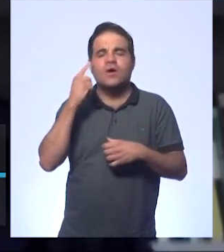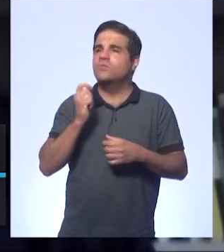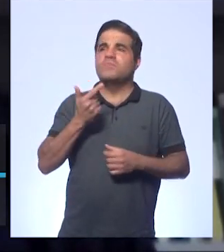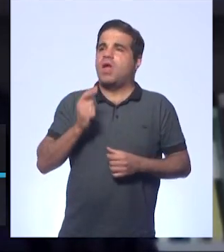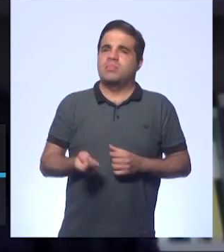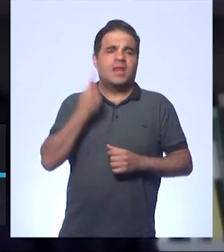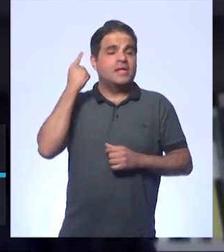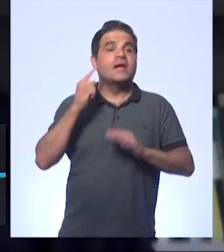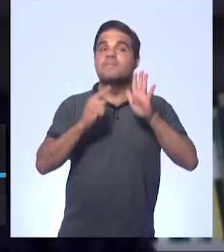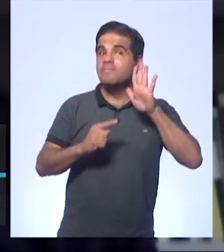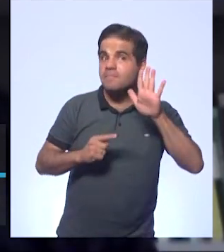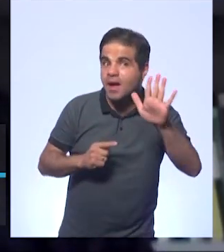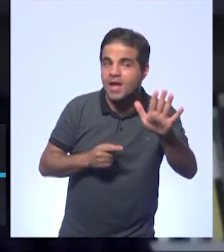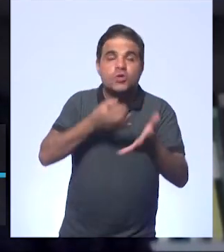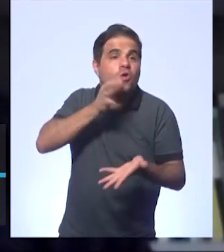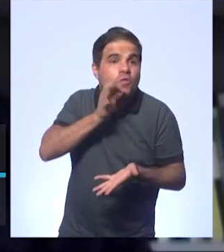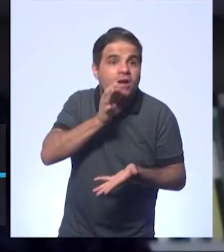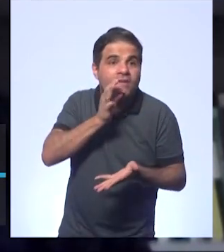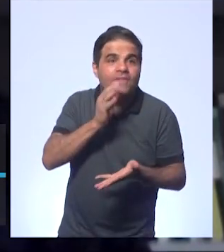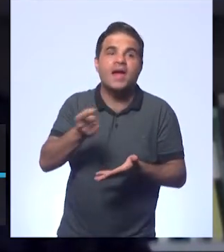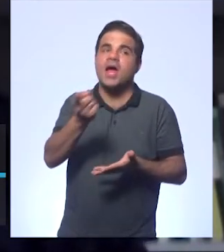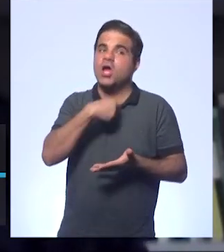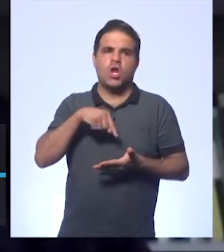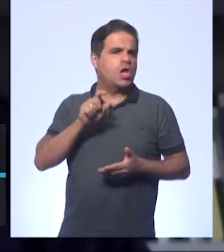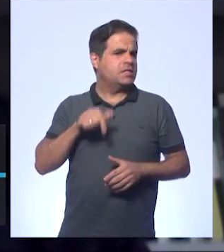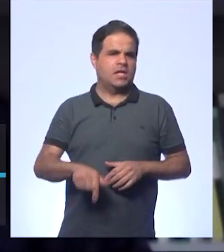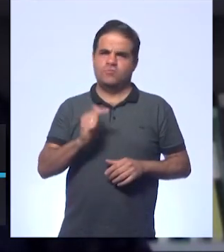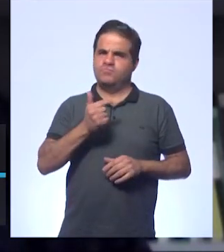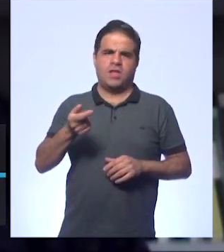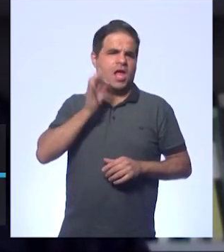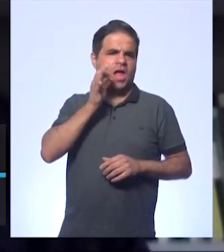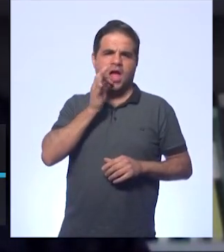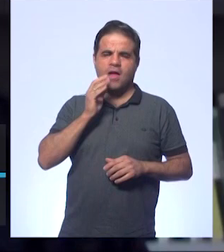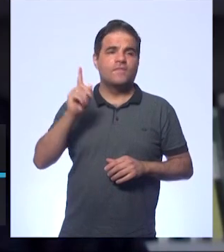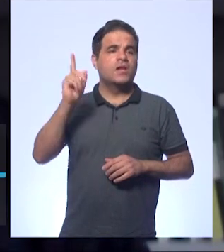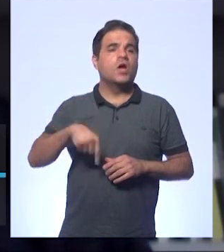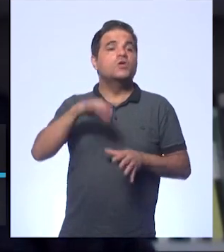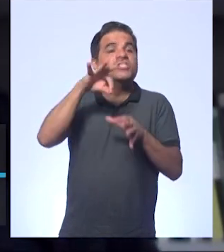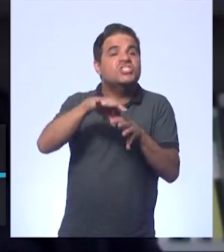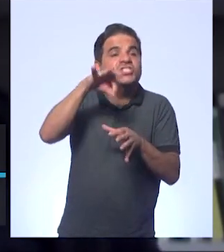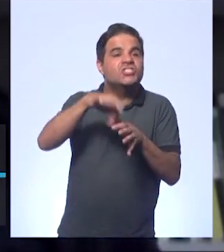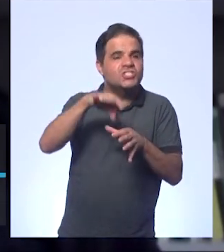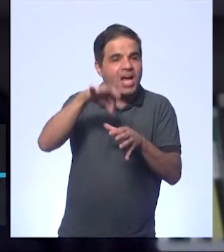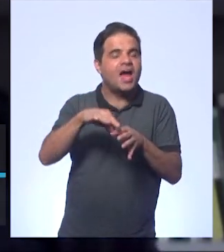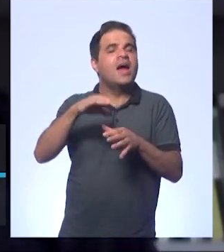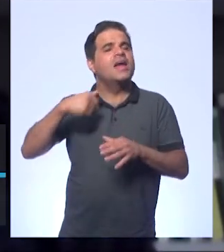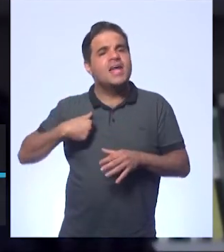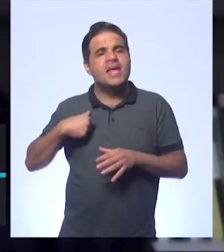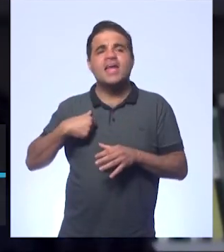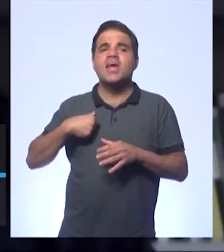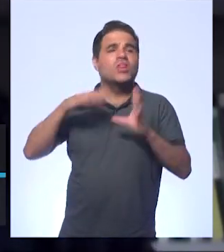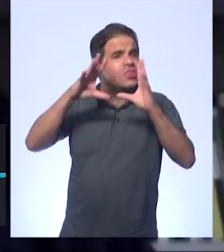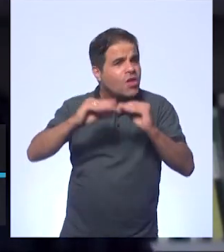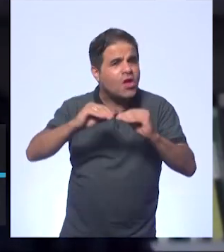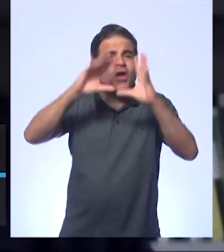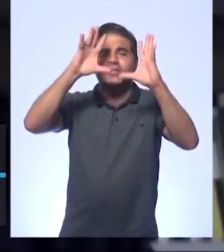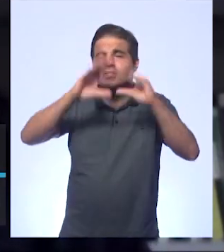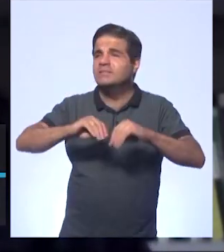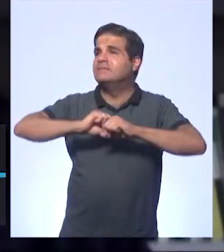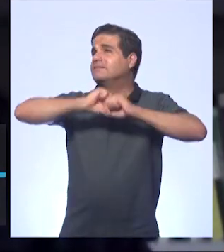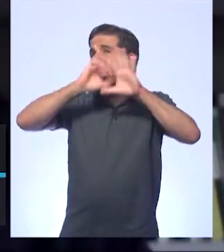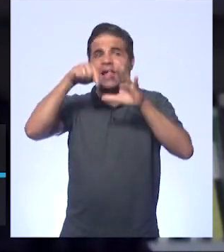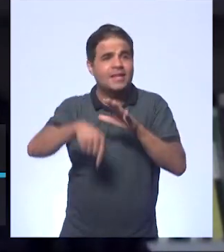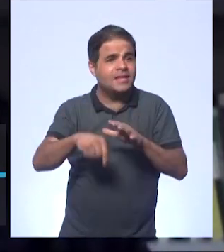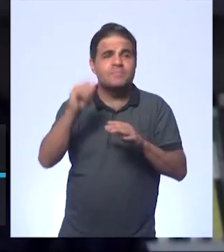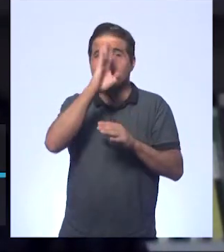estranheza. Agora, o café, nós não tomamos café, nós tomamos o chá. Eu passei noites e noites em claros aqui